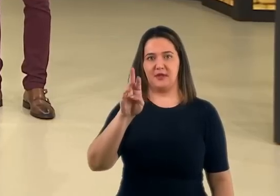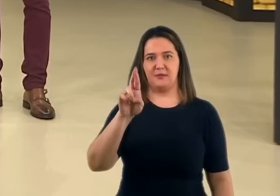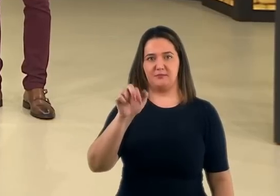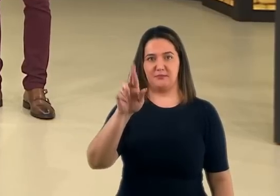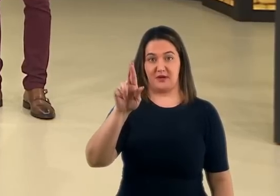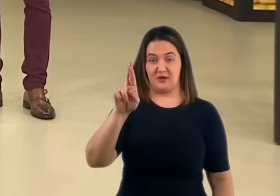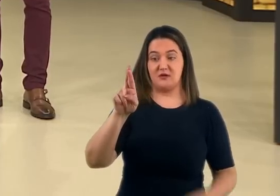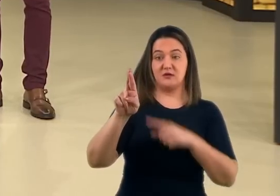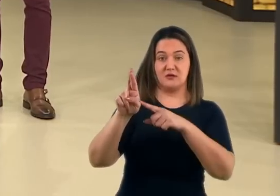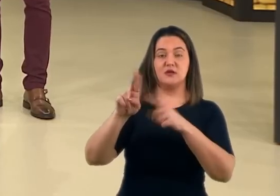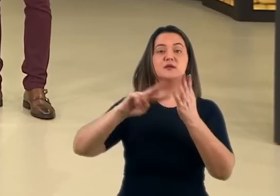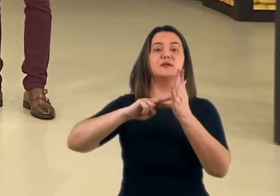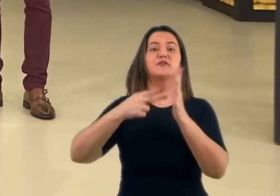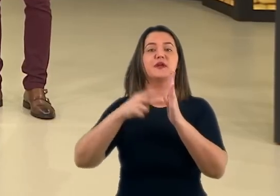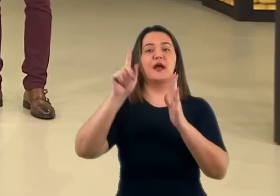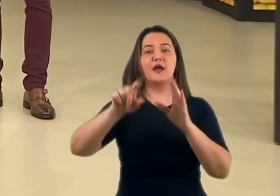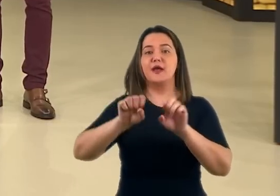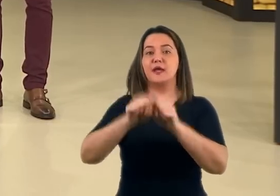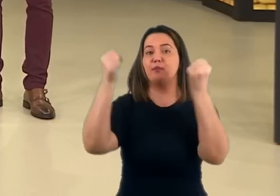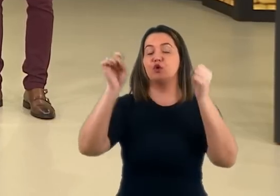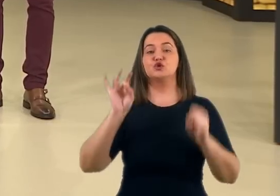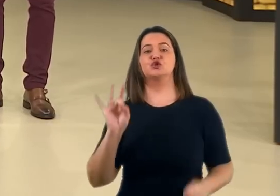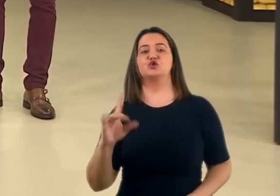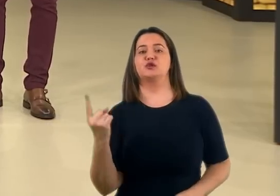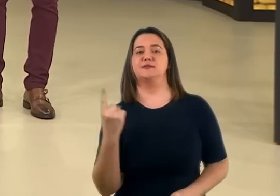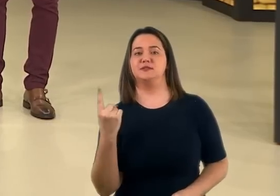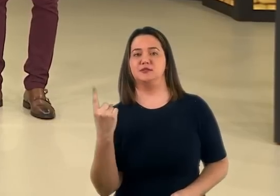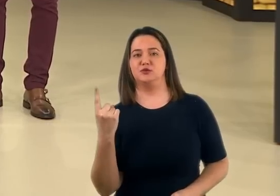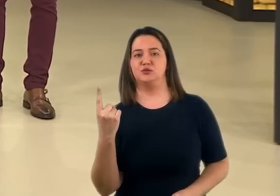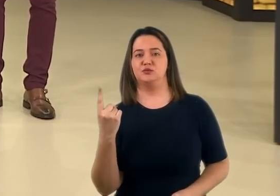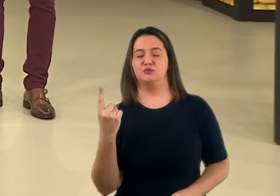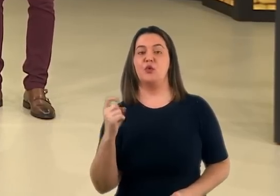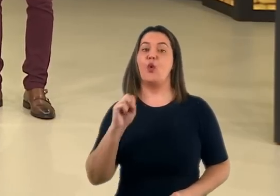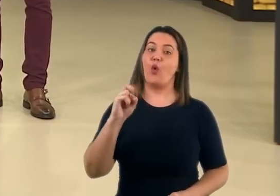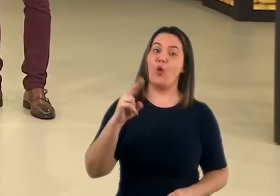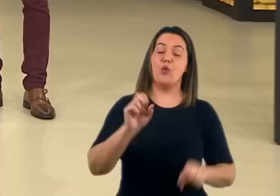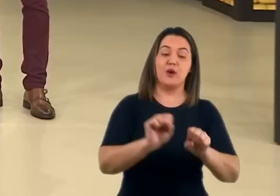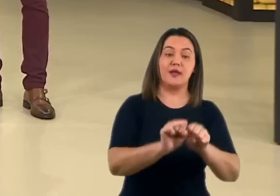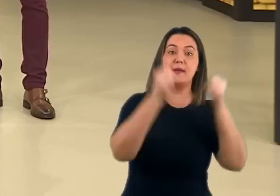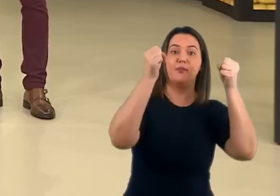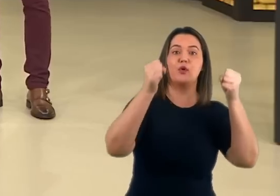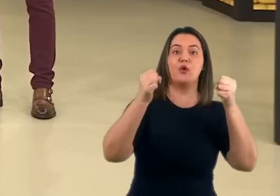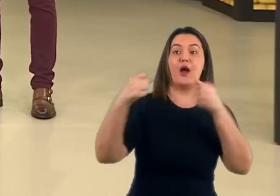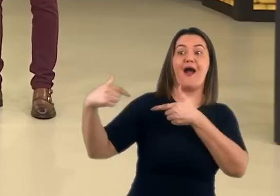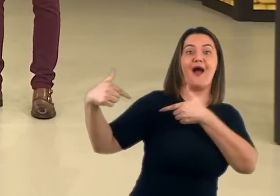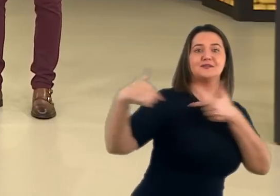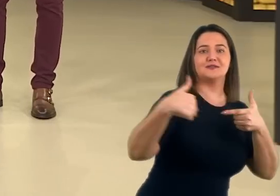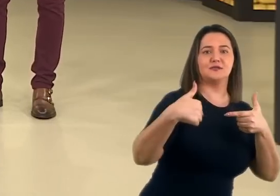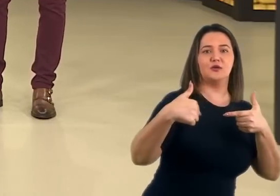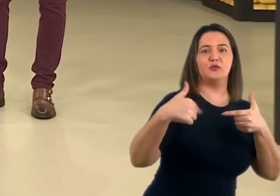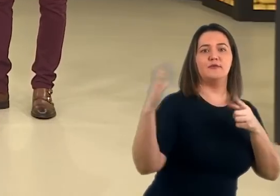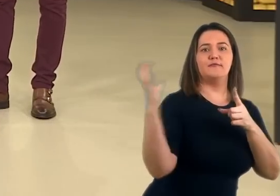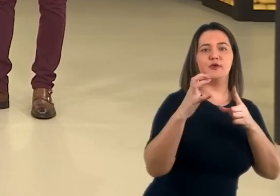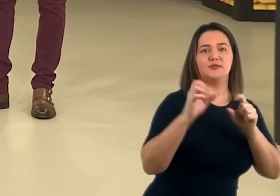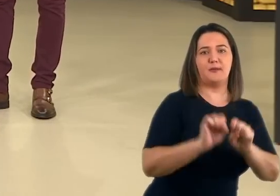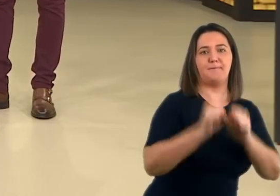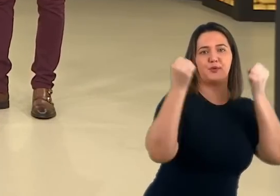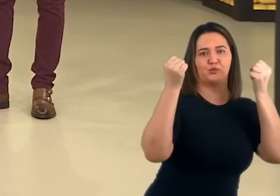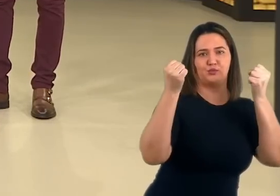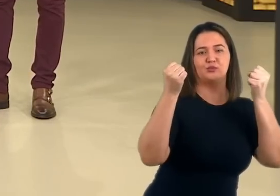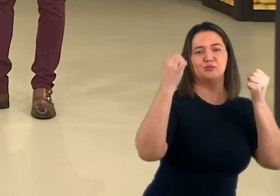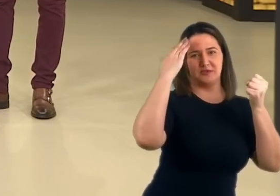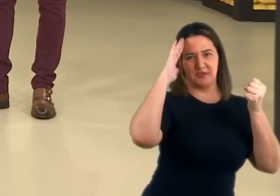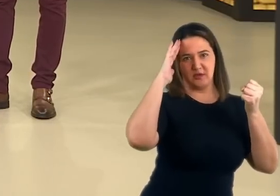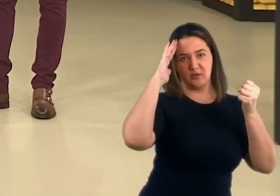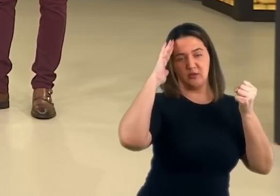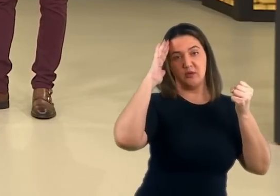passiva, pode fazê-lo enquanto ingresso num estado de ação já realizada. Então ele é melhor entendido como um